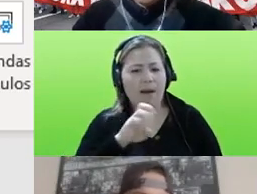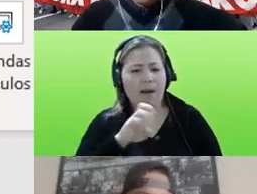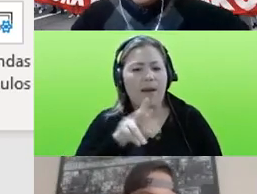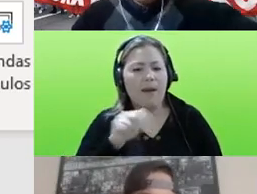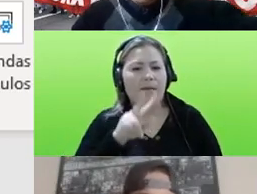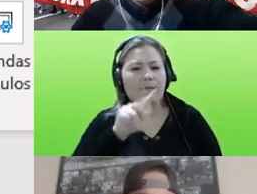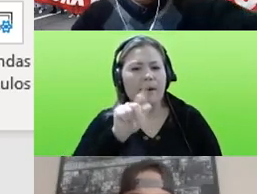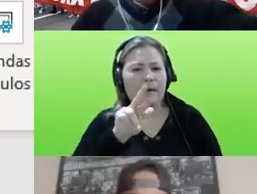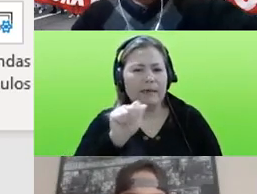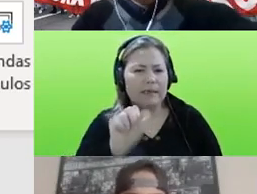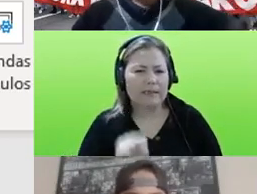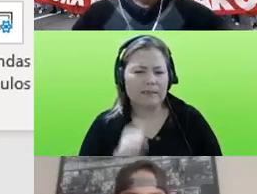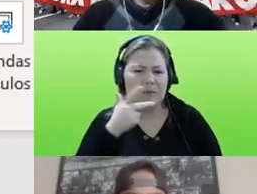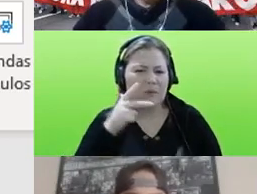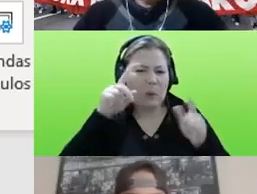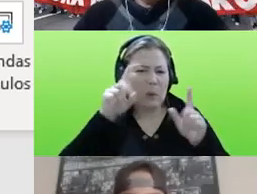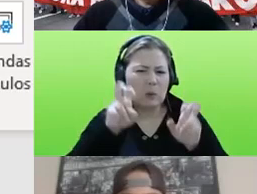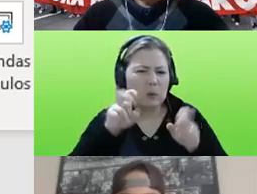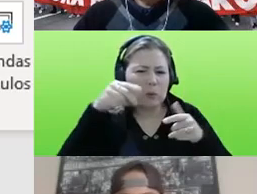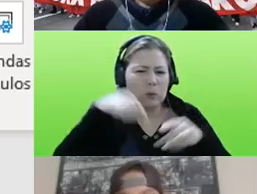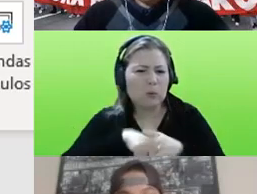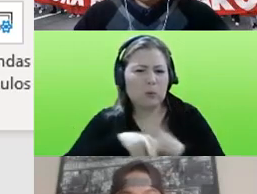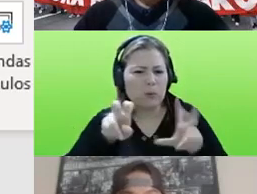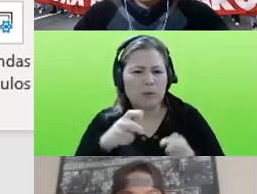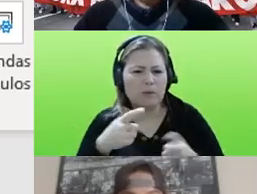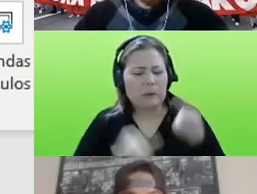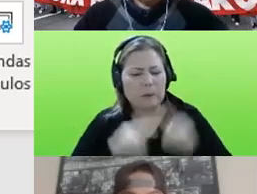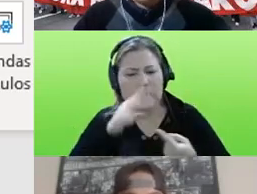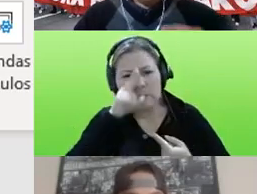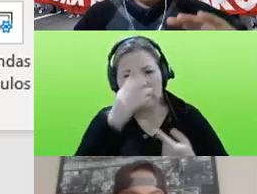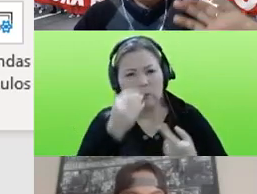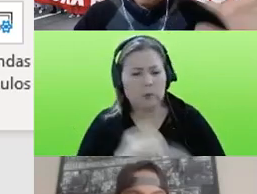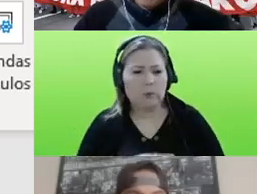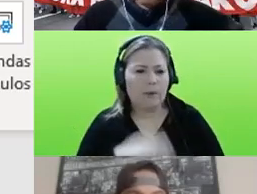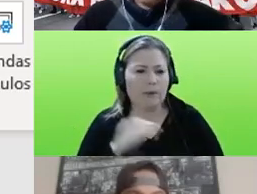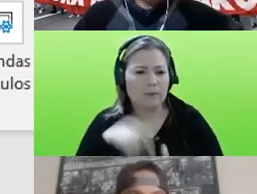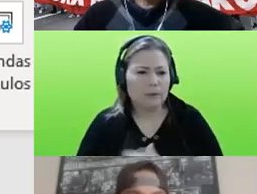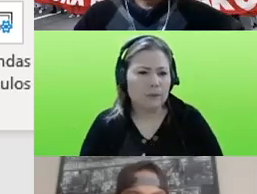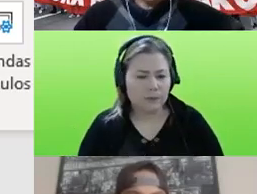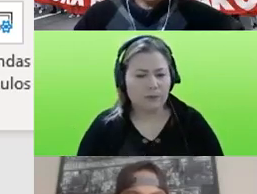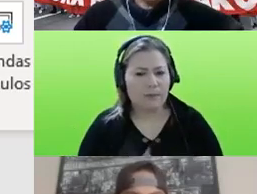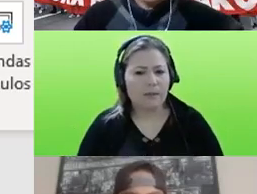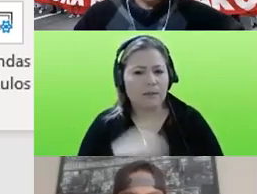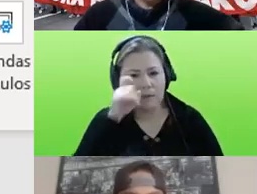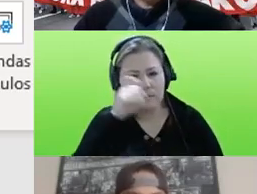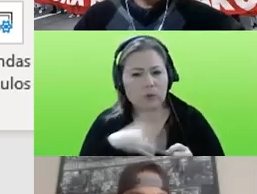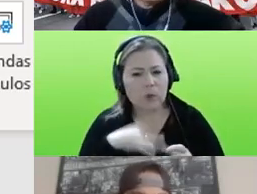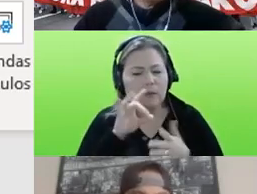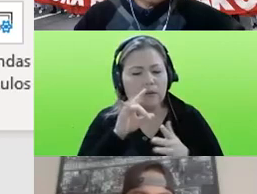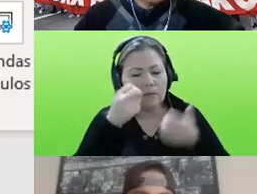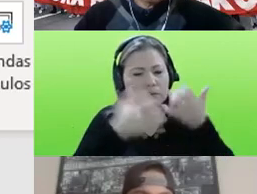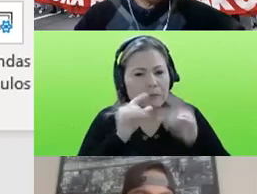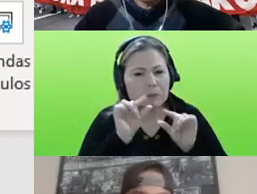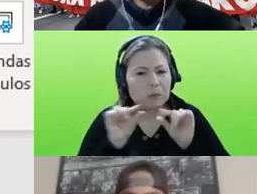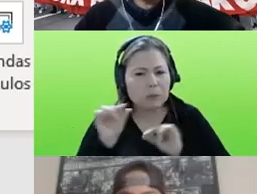agora, porque isso seria uma discussão muito mais densa, complexa. Eu estou apenas falando assim por cima, e o Sérgio